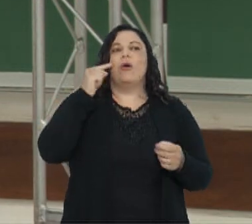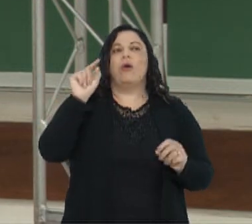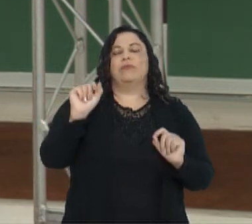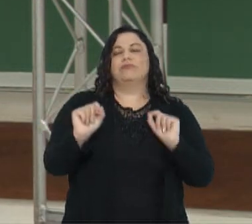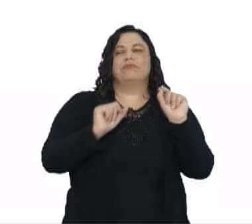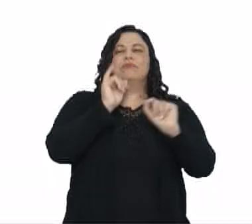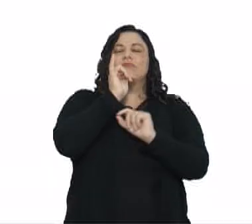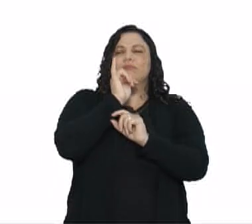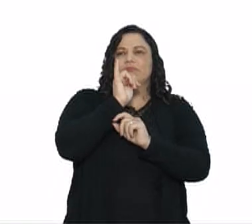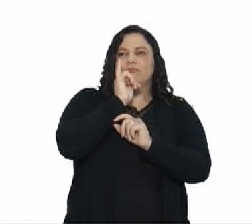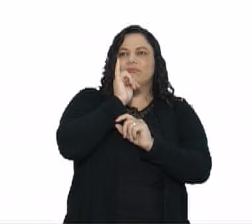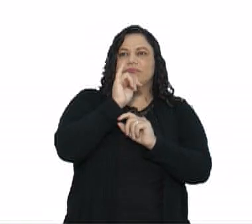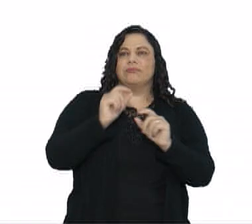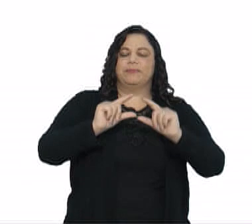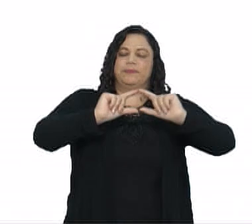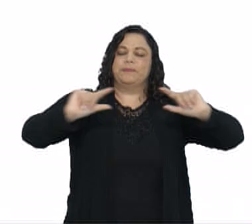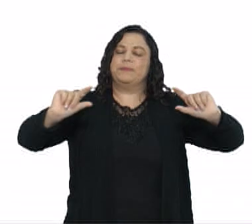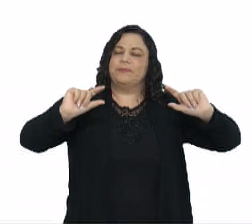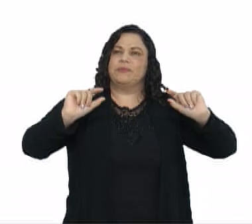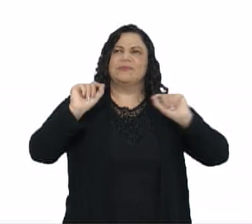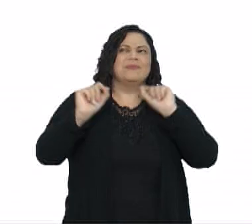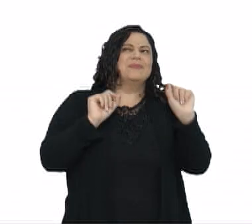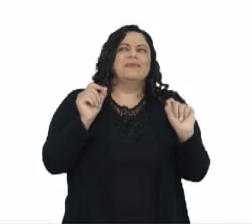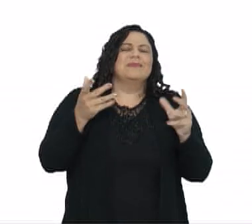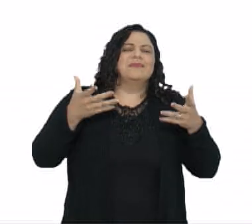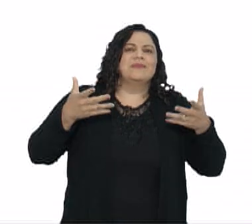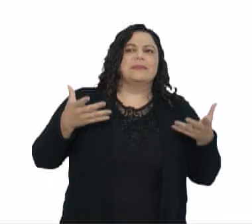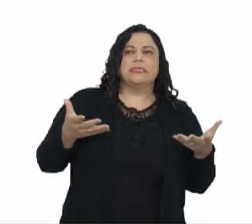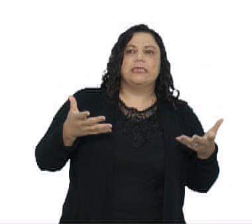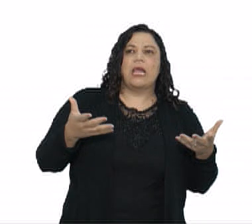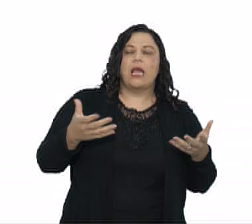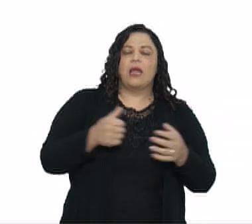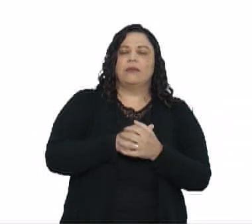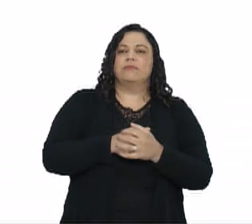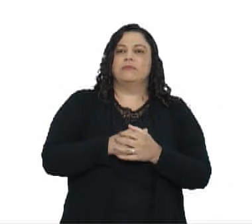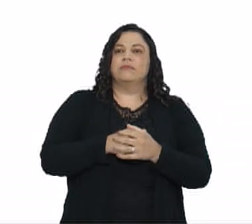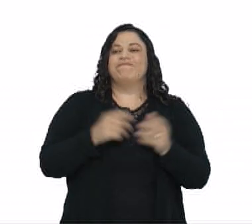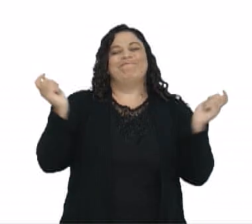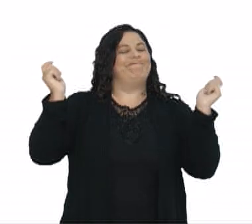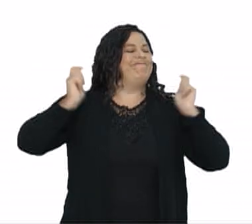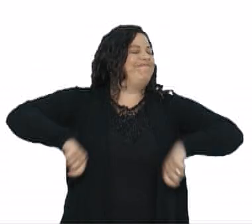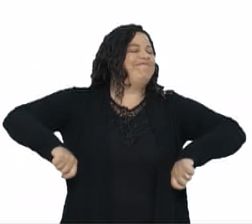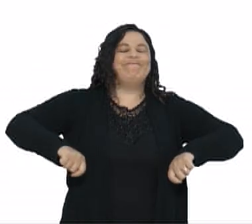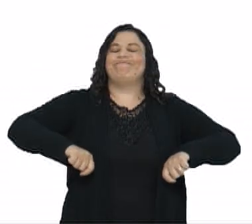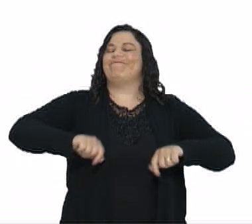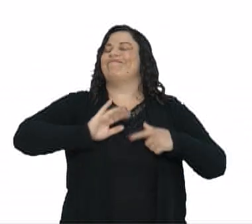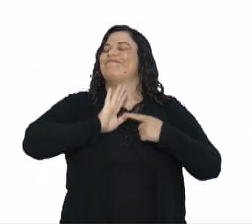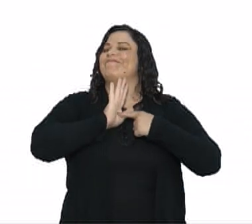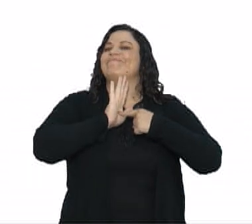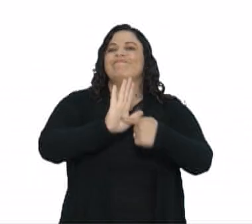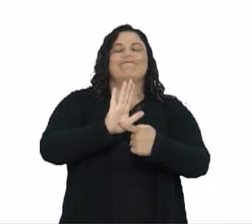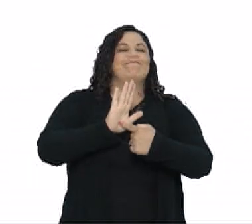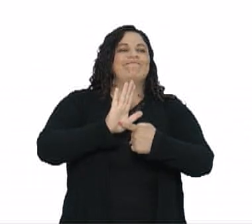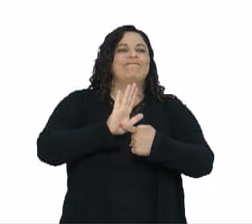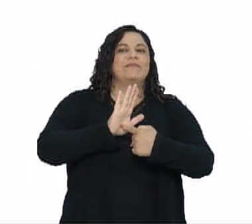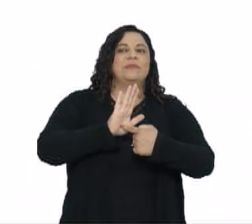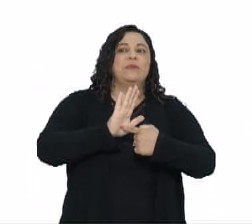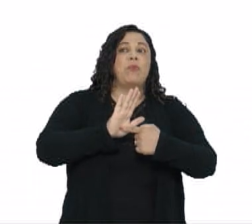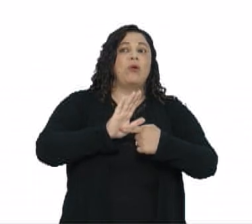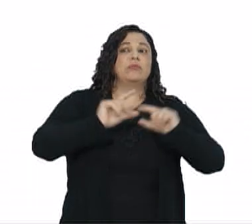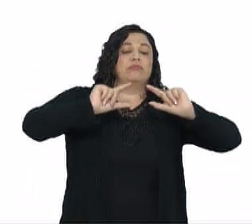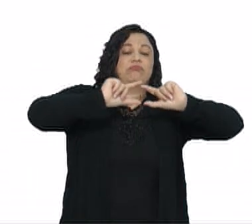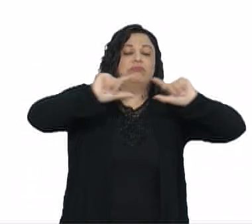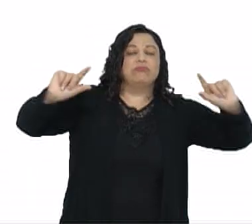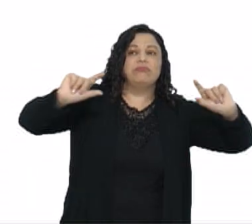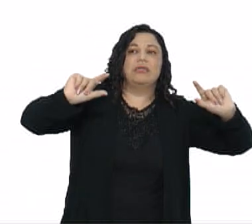Então lá, sujeito indeterminado é aquele no qual não é possível identificar um referente explícito na oração